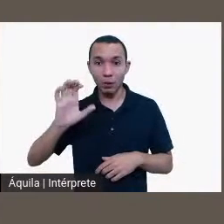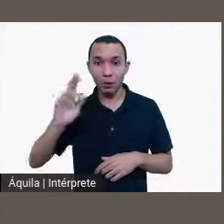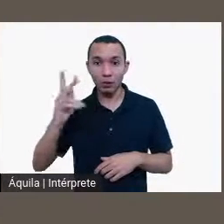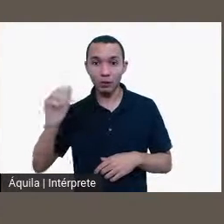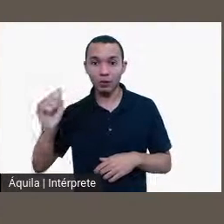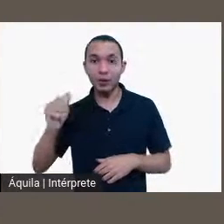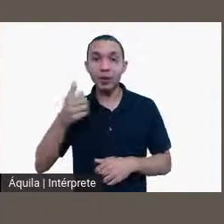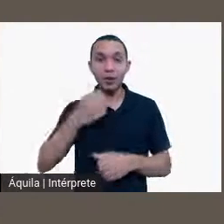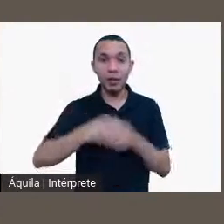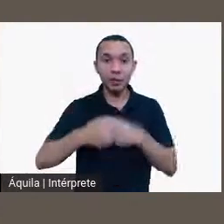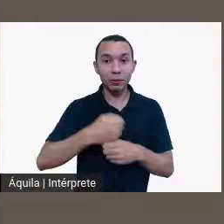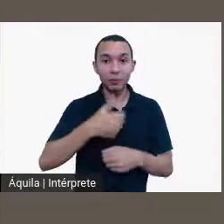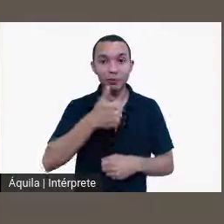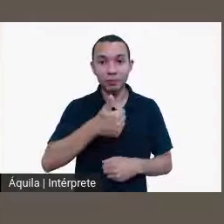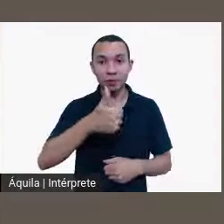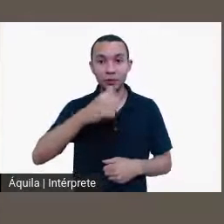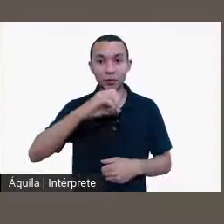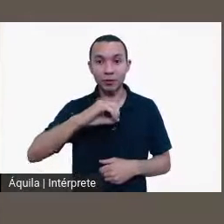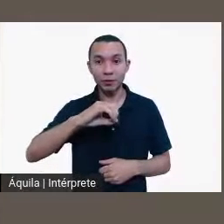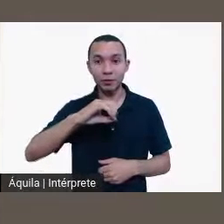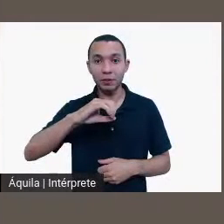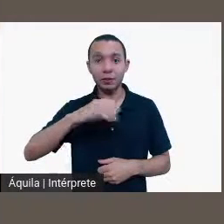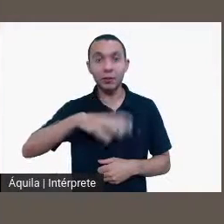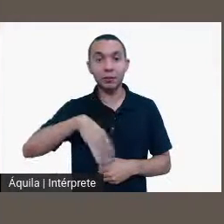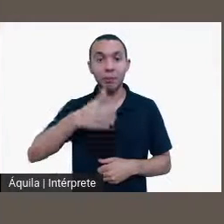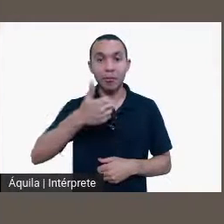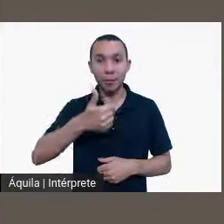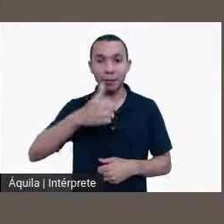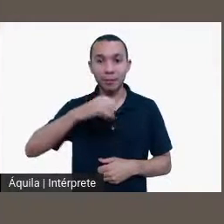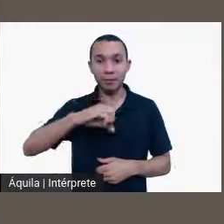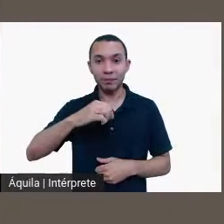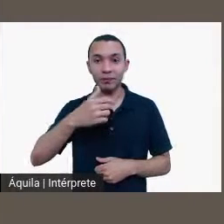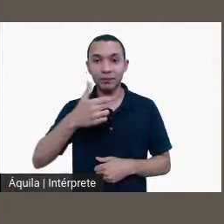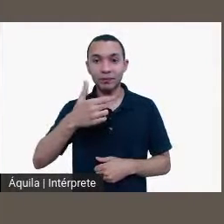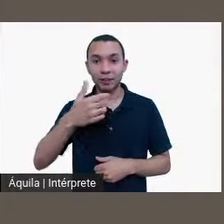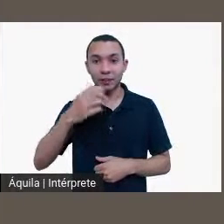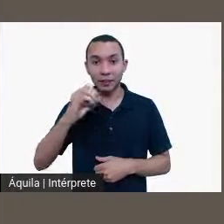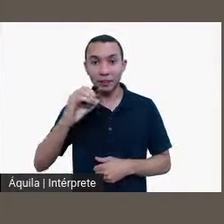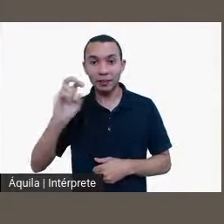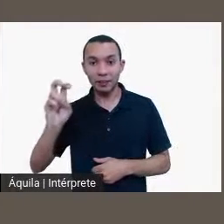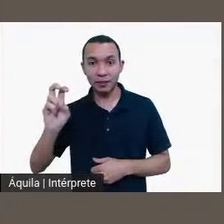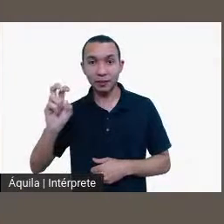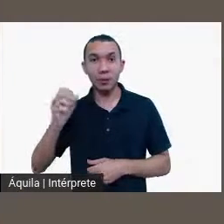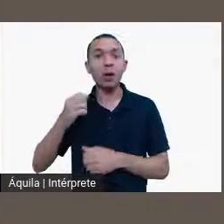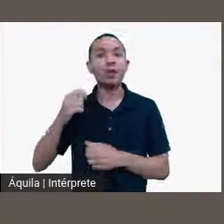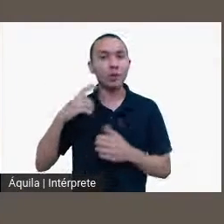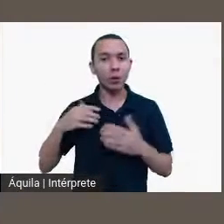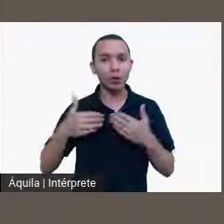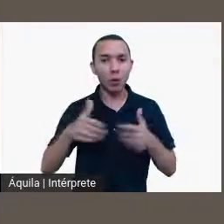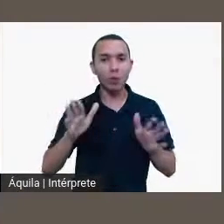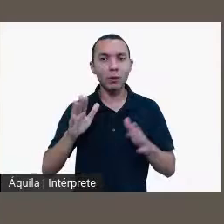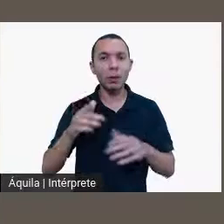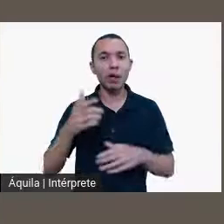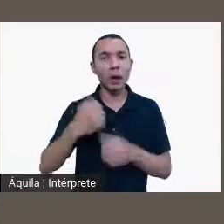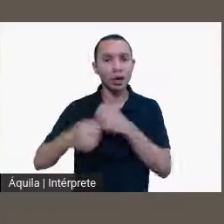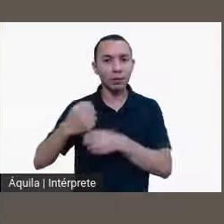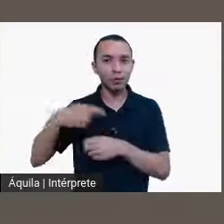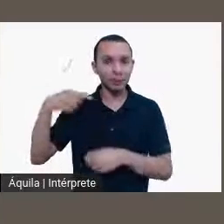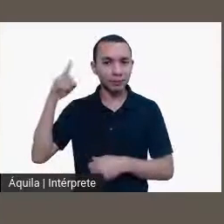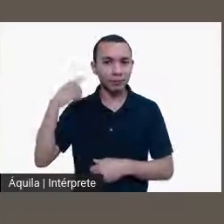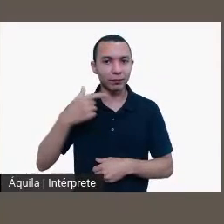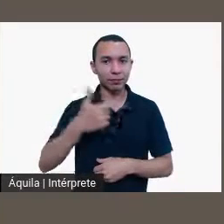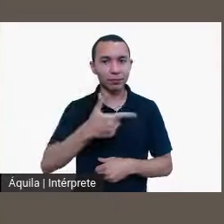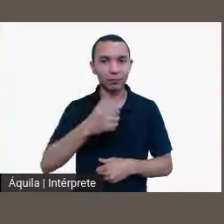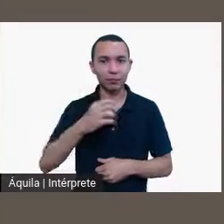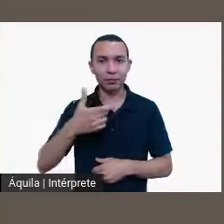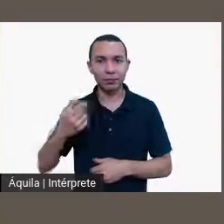1960-1905, que foi lançado no ano passado, em 2020. O Eduardo também é líder de um grupo que